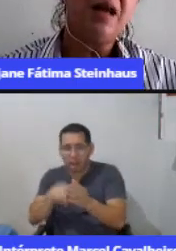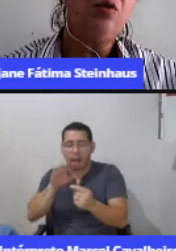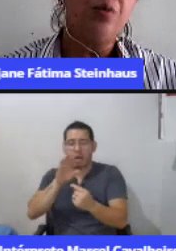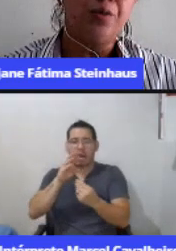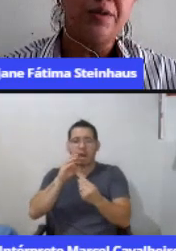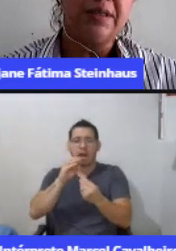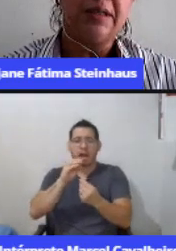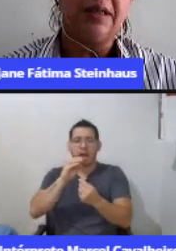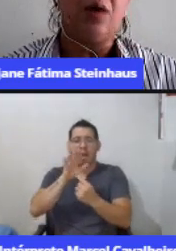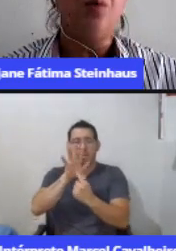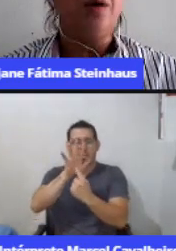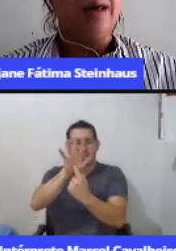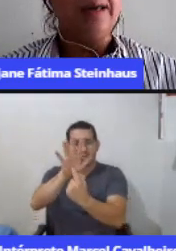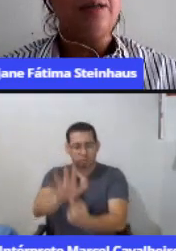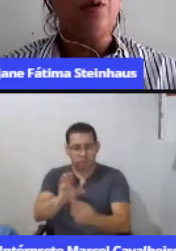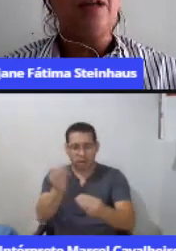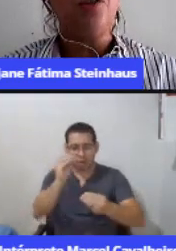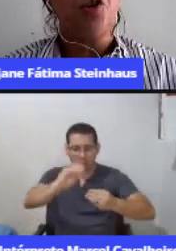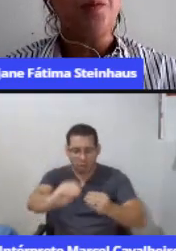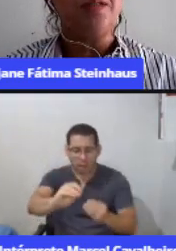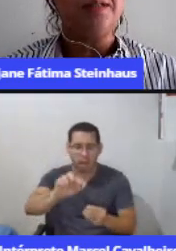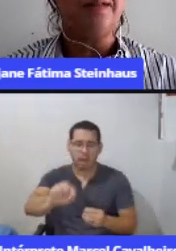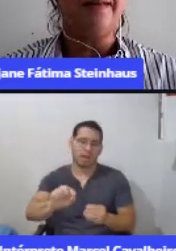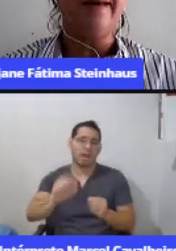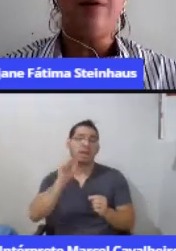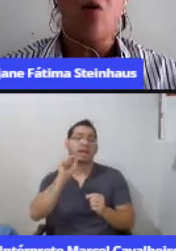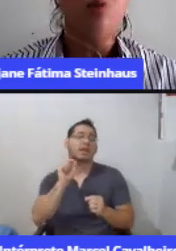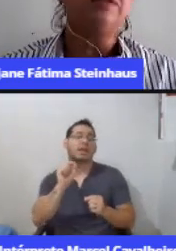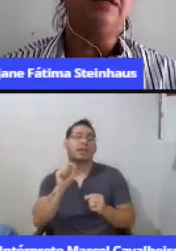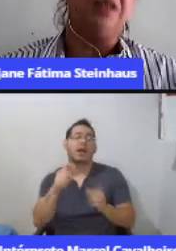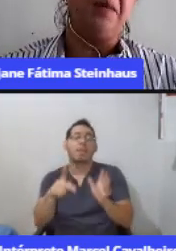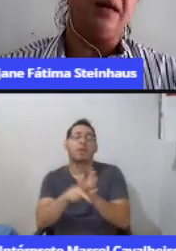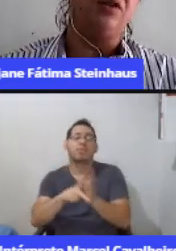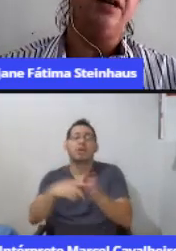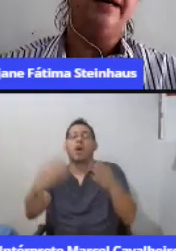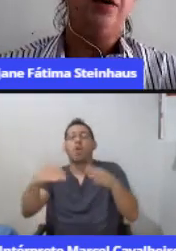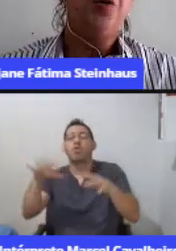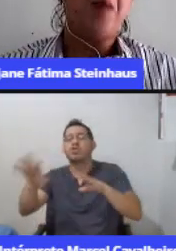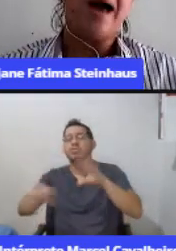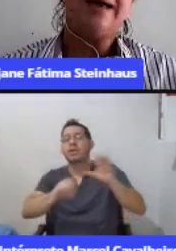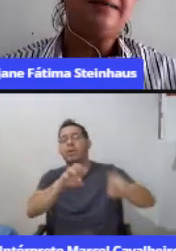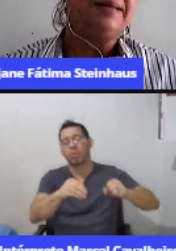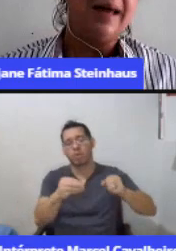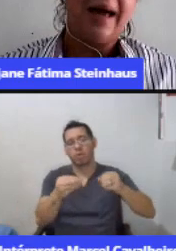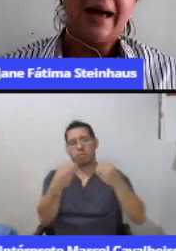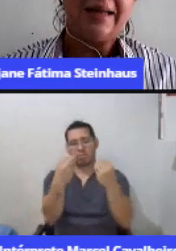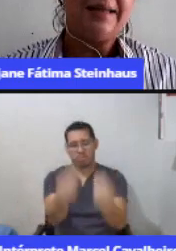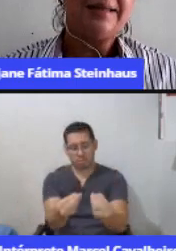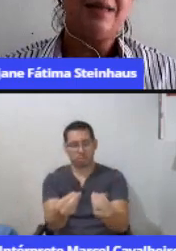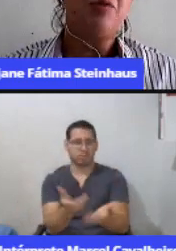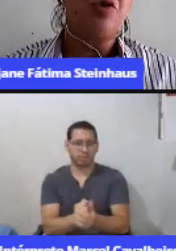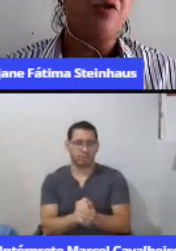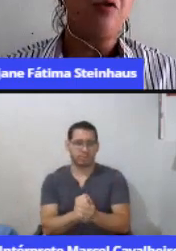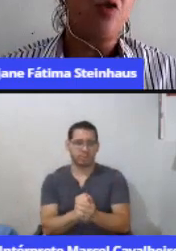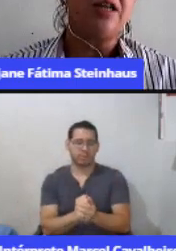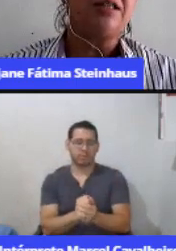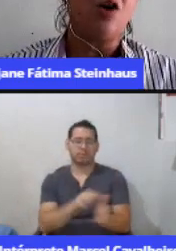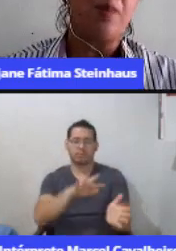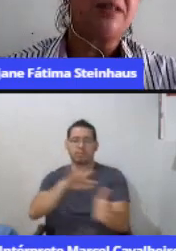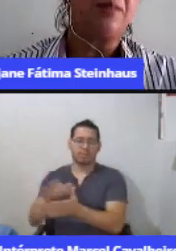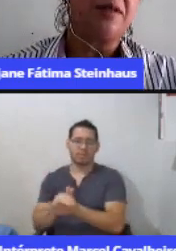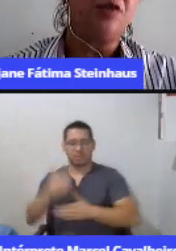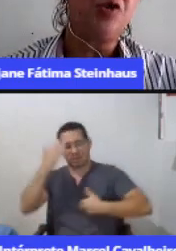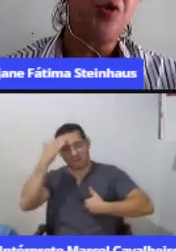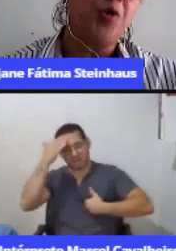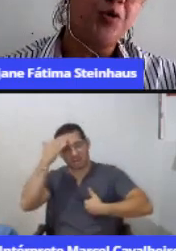postos para esses alunos. Então, esse cuidado a gente precisa ter constantemente. Do mais, agradecemos de